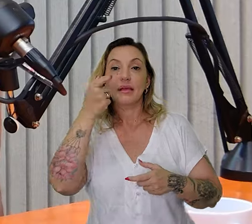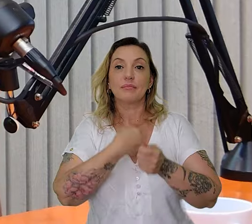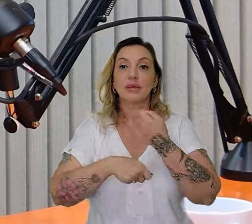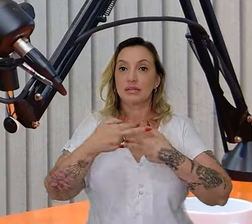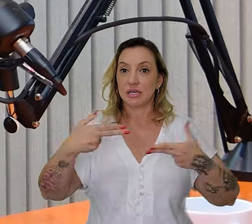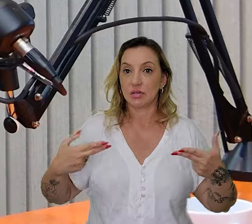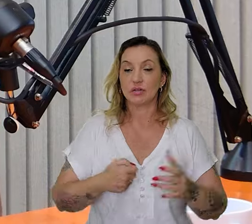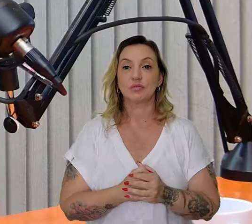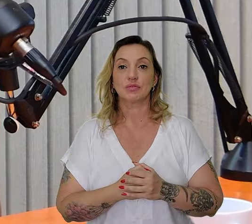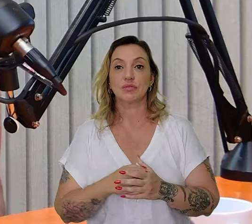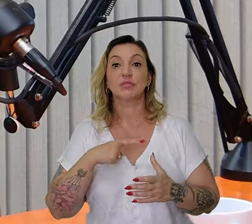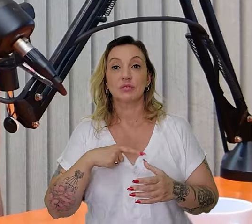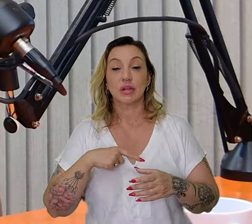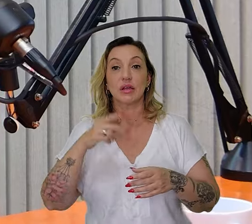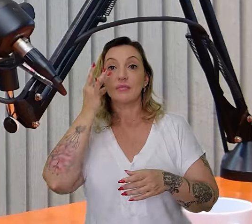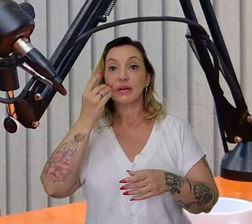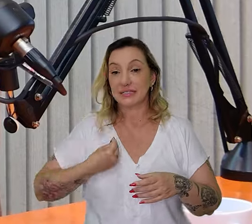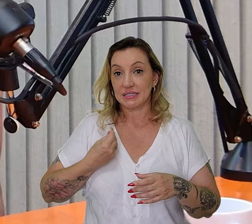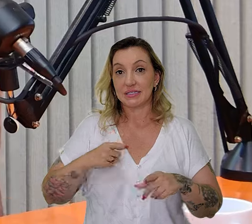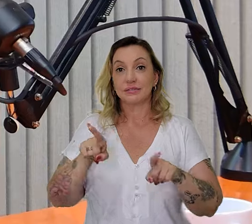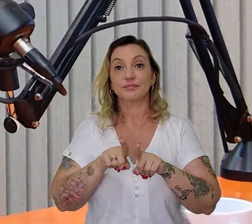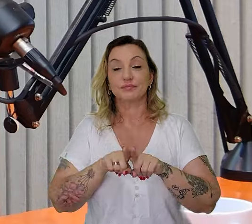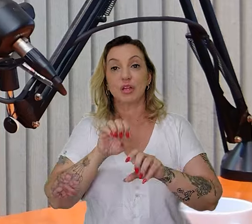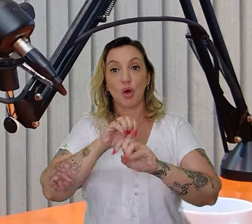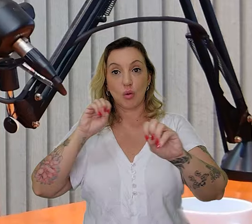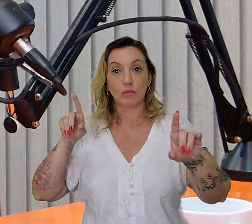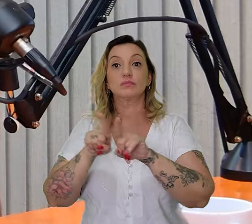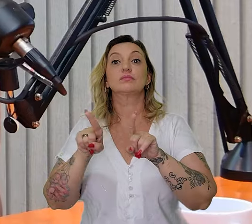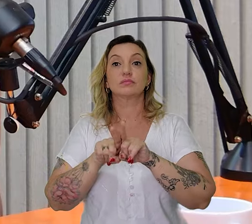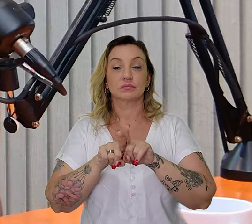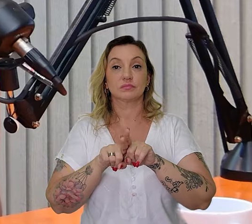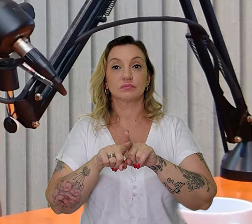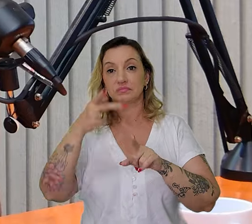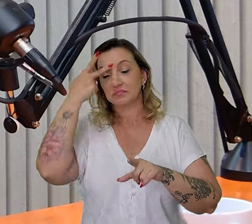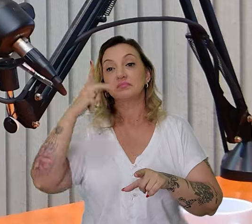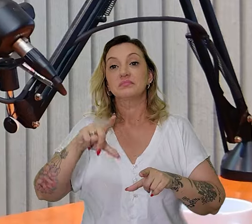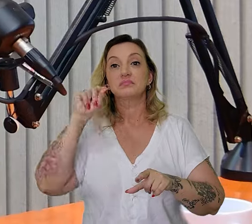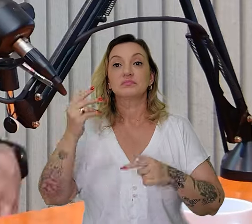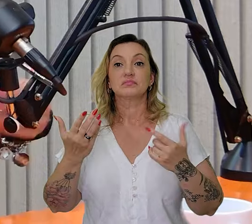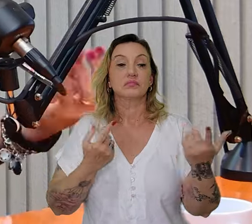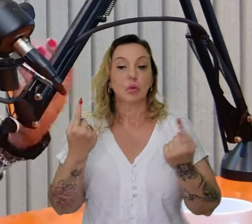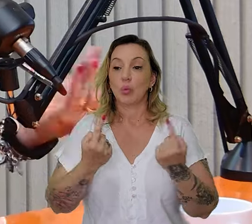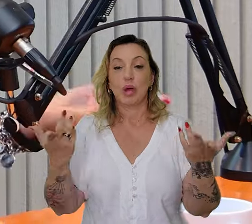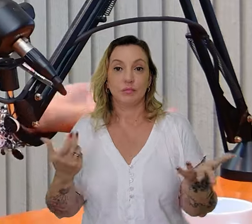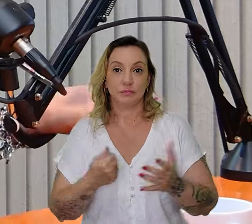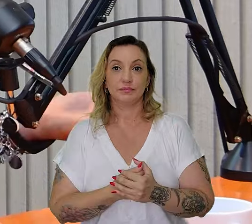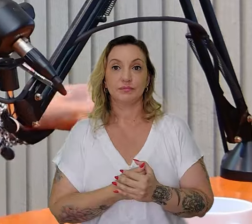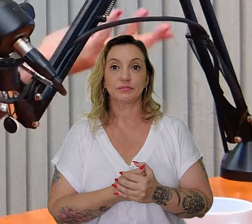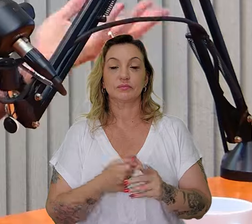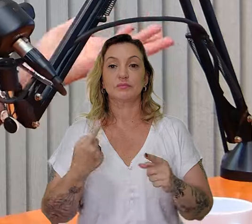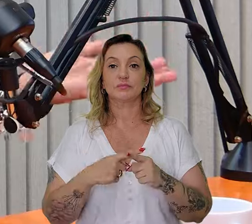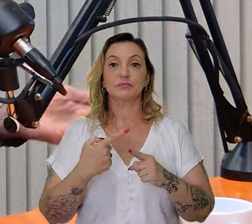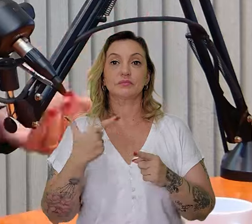Campus e existem online também então a pessoa pode optar uhum e porque não tem não é ass digital